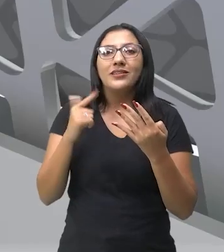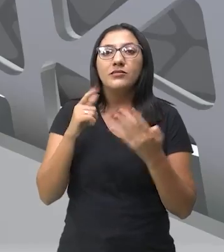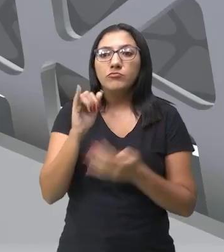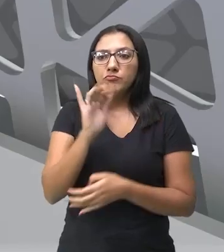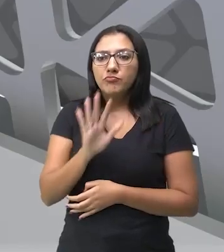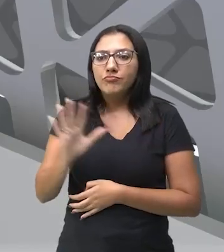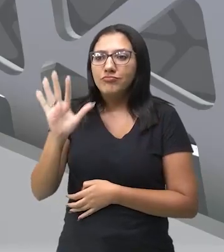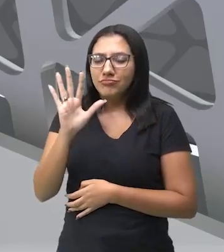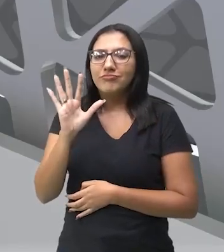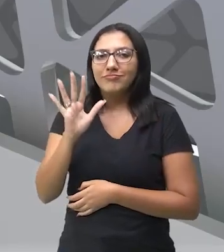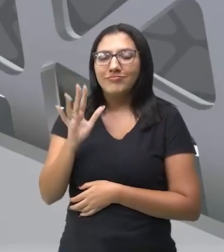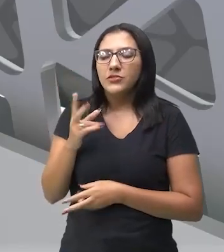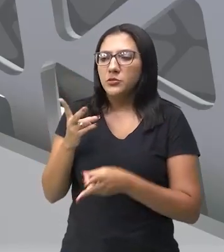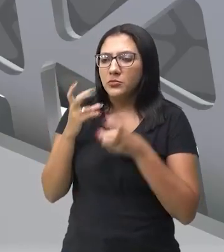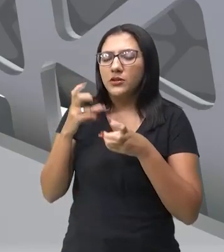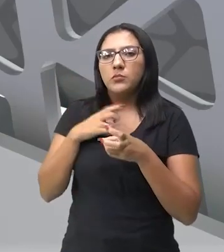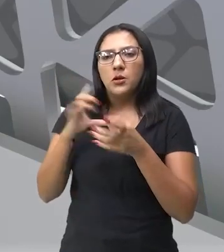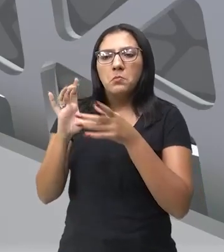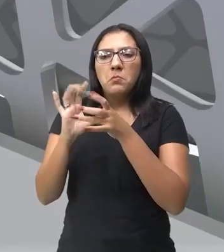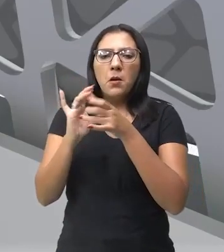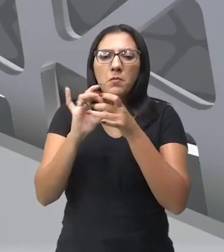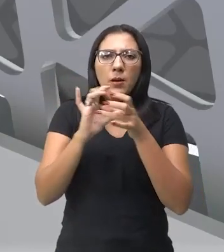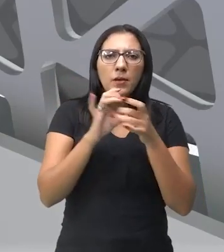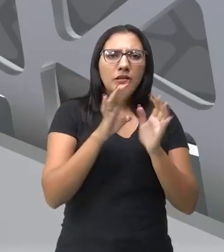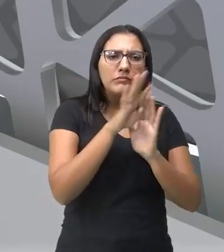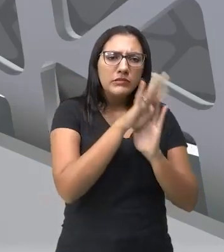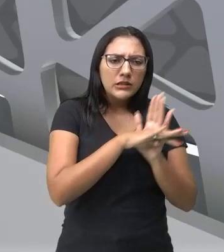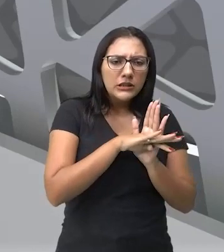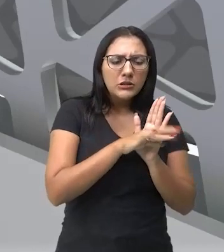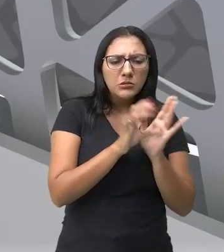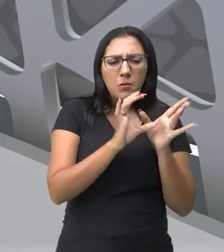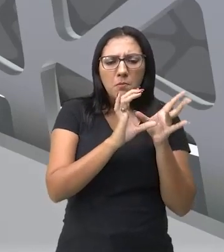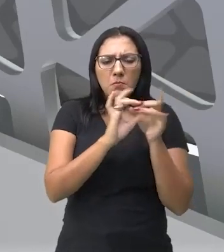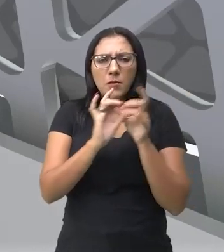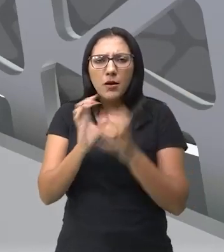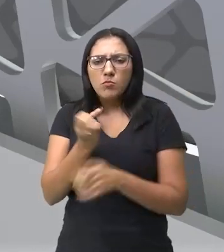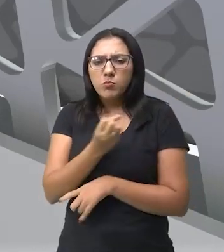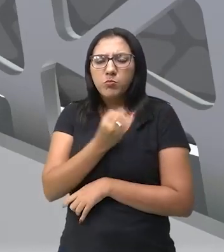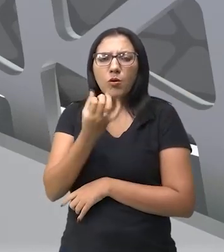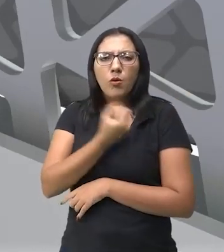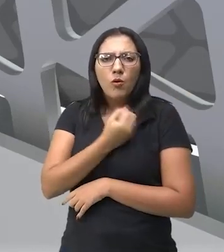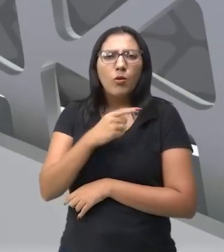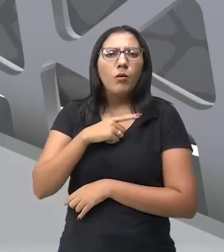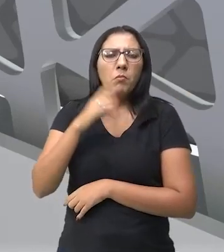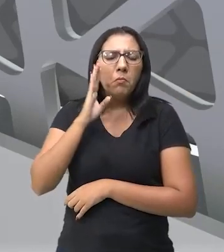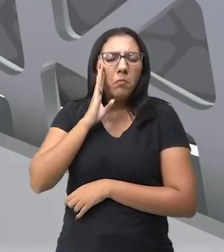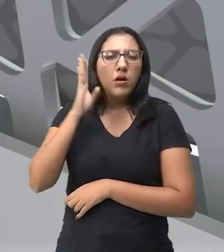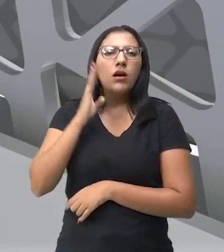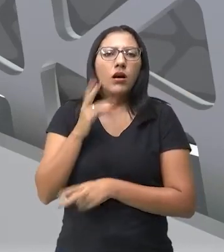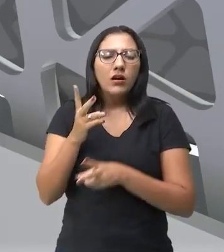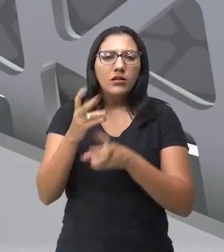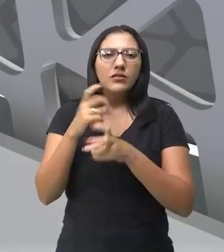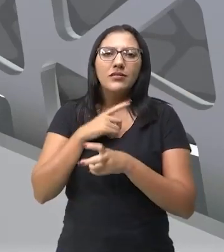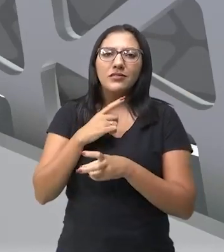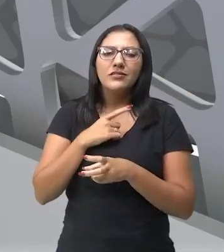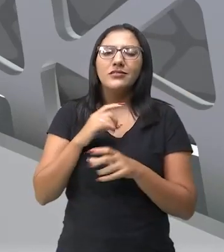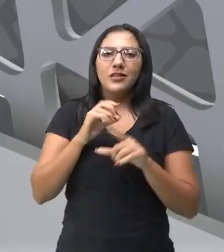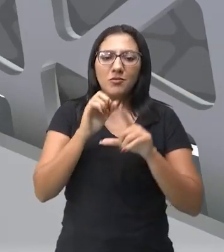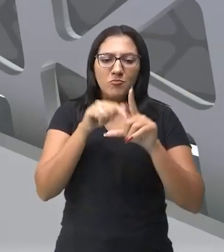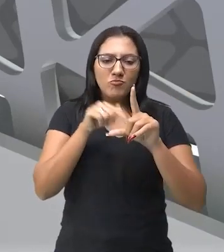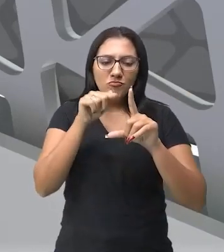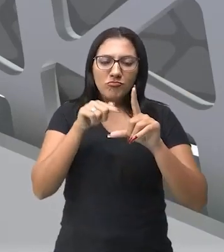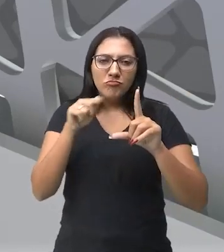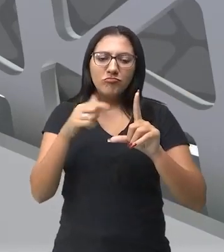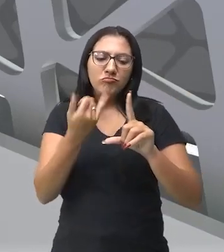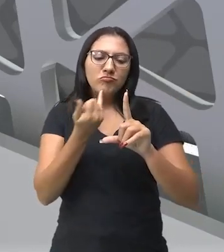de infográfico, né? A gente vê o impacto visual, a diferença entre um gráfico, que a gente viu no começo da